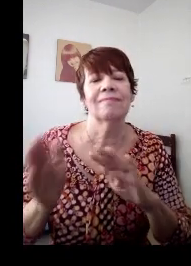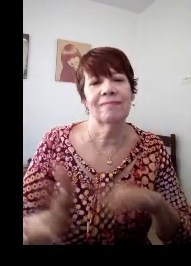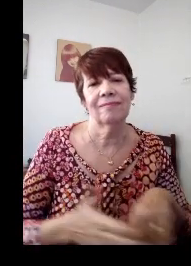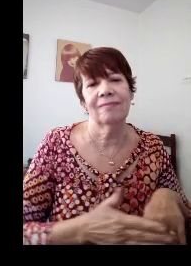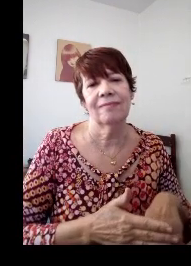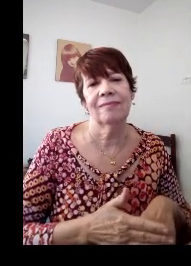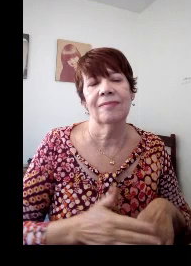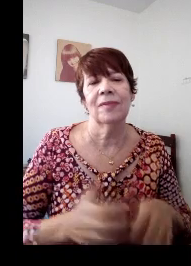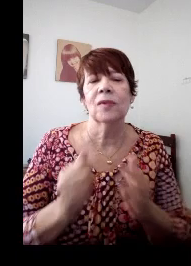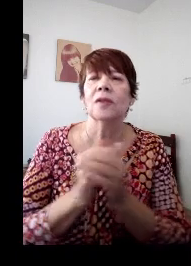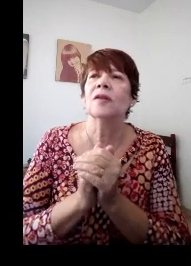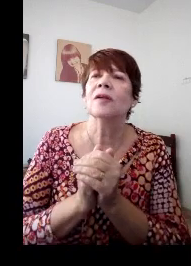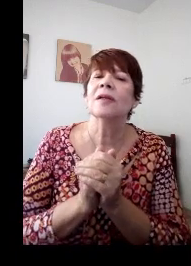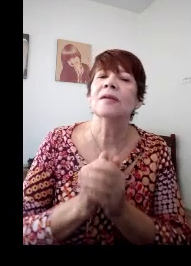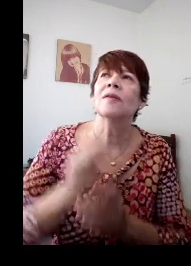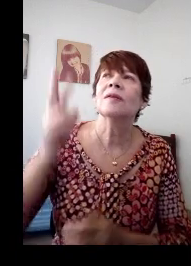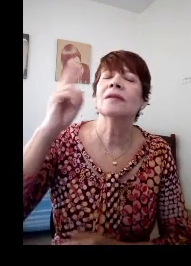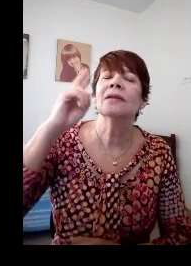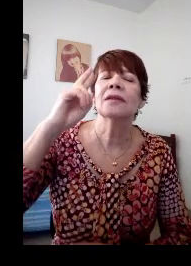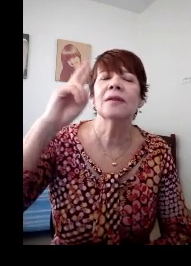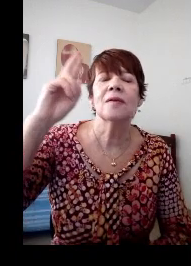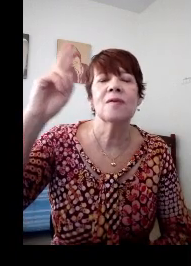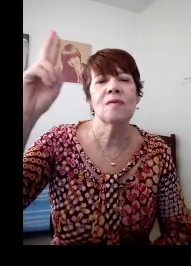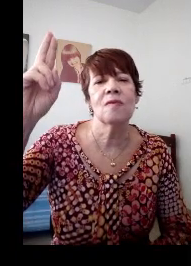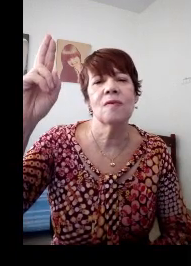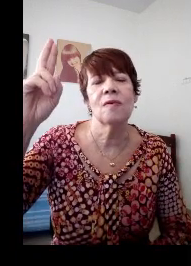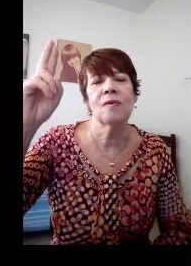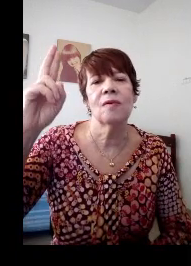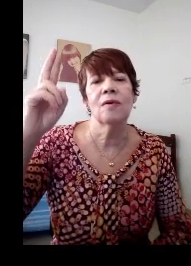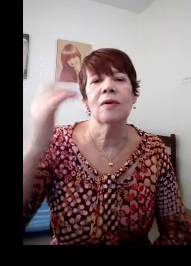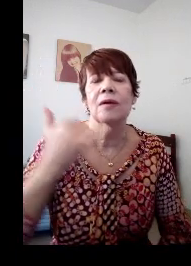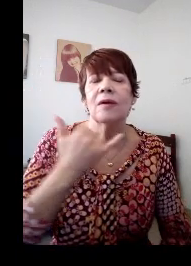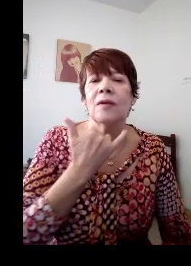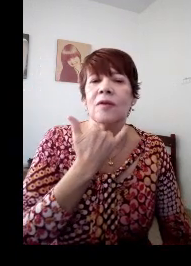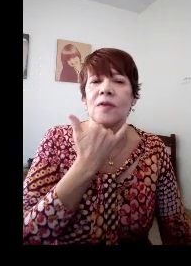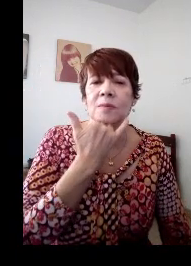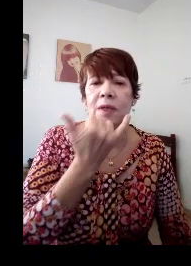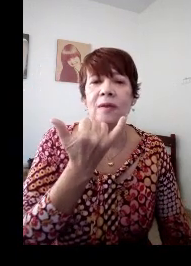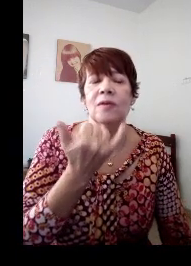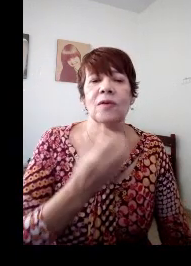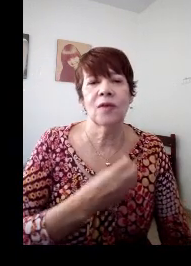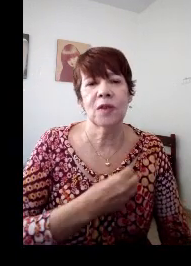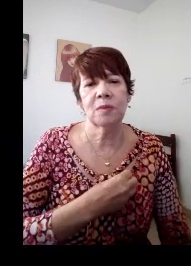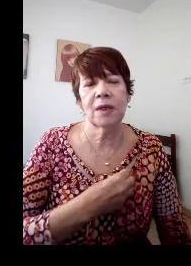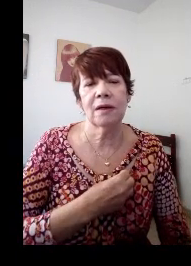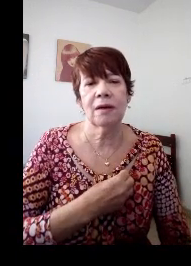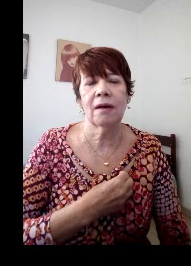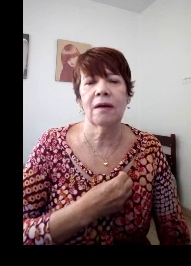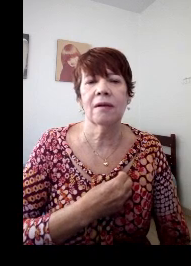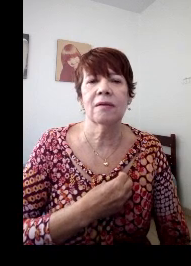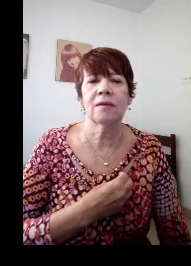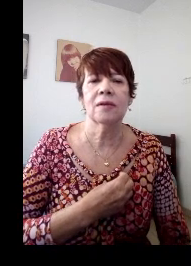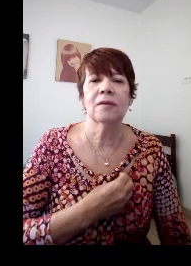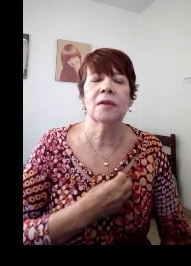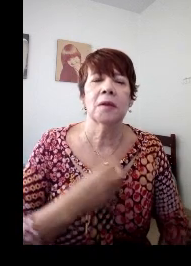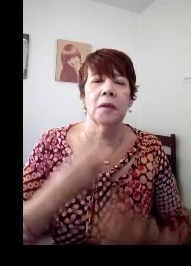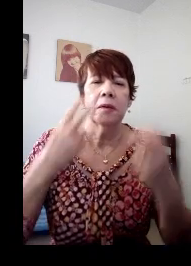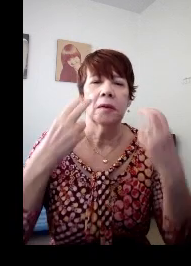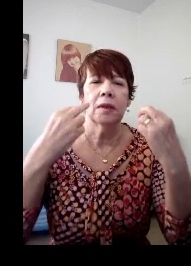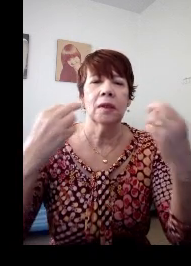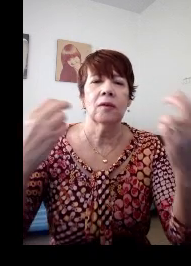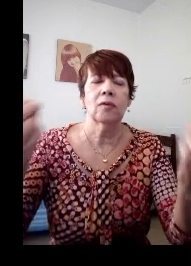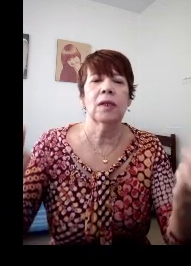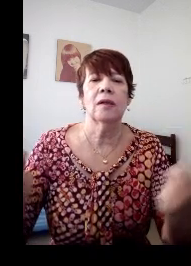essa tem que ser a nossa oração. Quando nós estamos muito tranquilos, né?